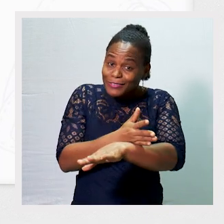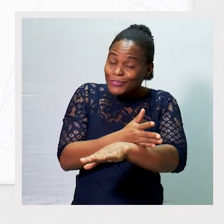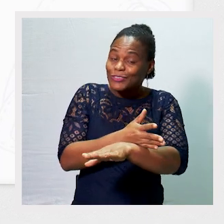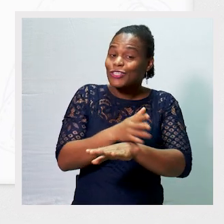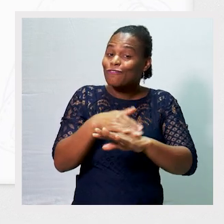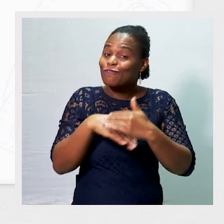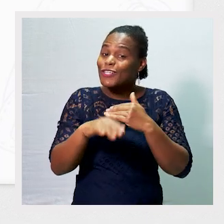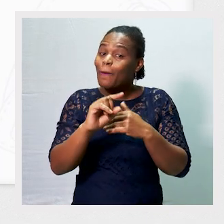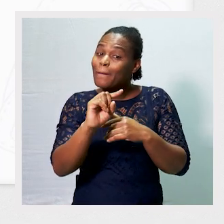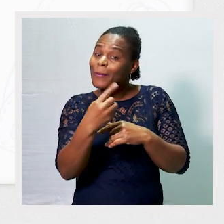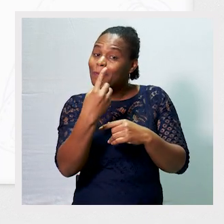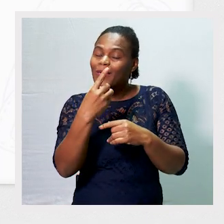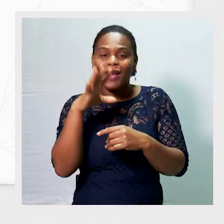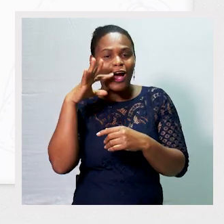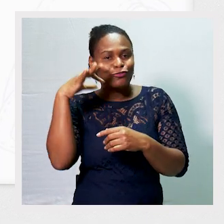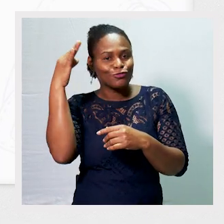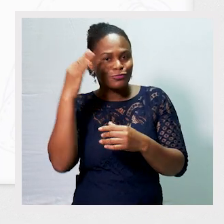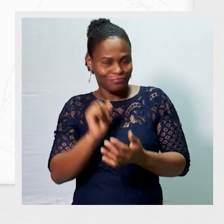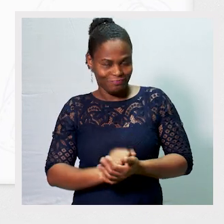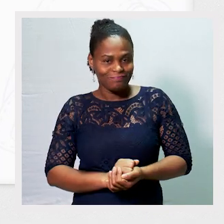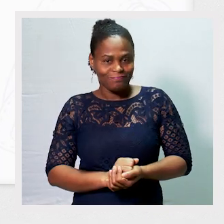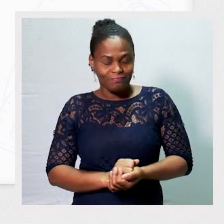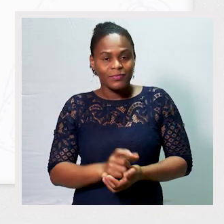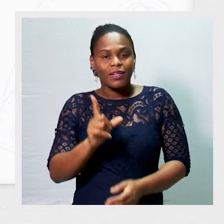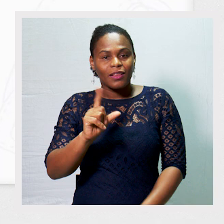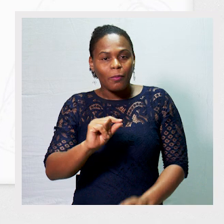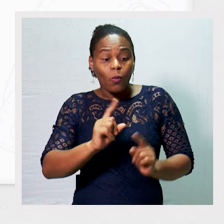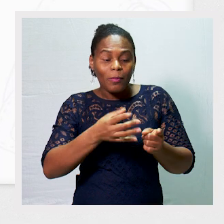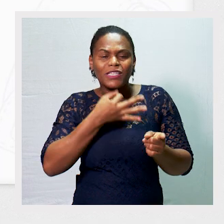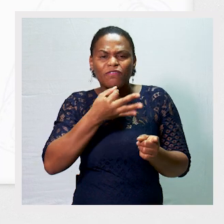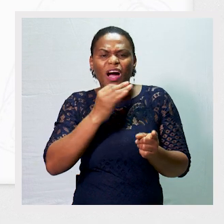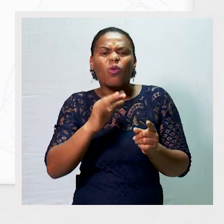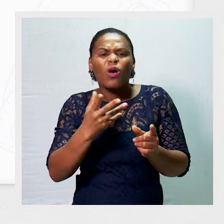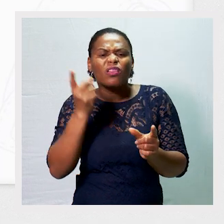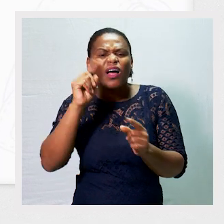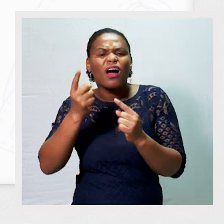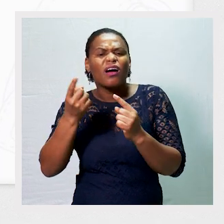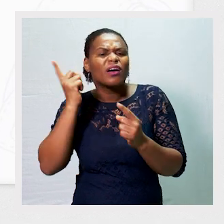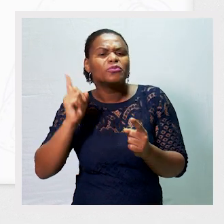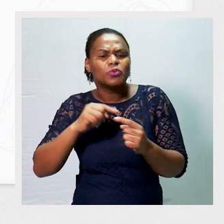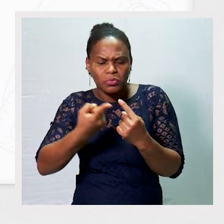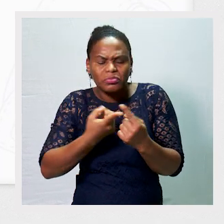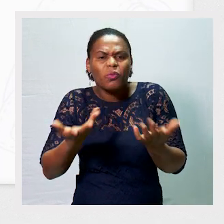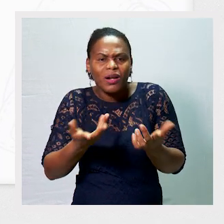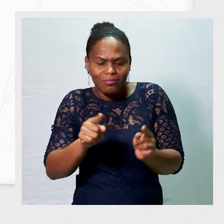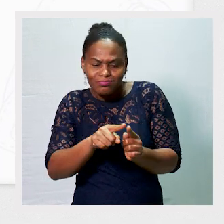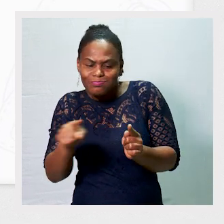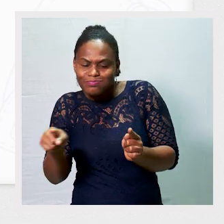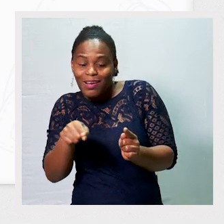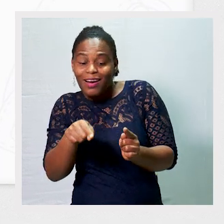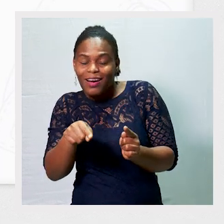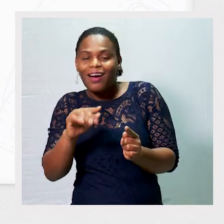2006, mesmo antes de completar o seu primeiro aninho. E a falar no ano